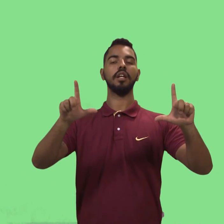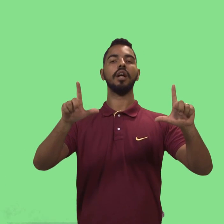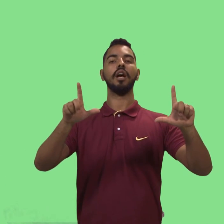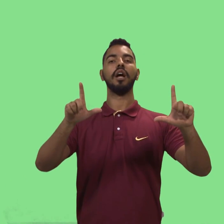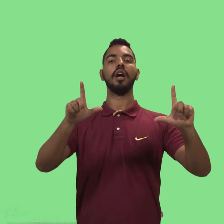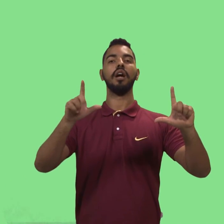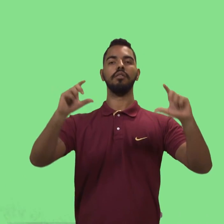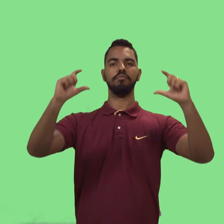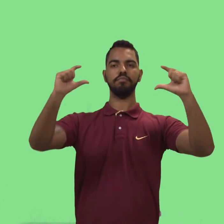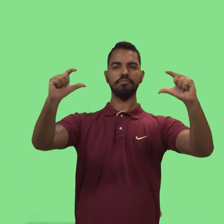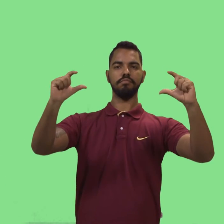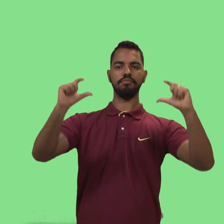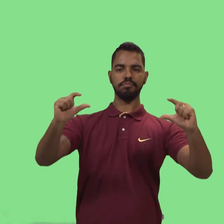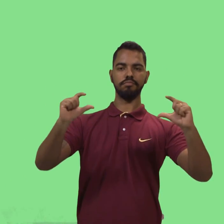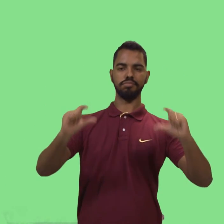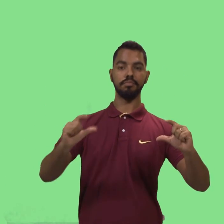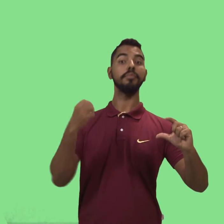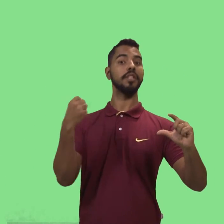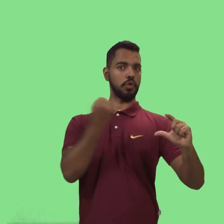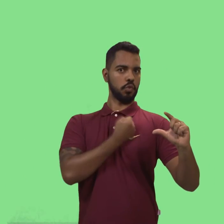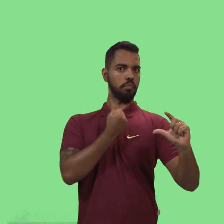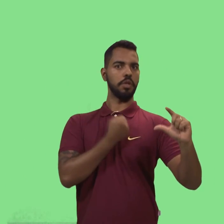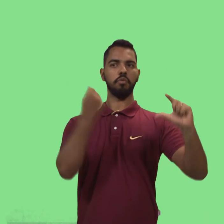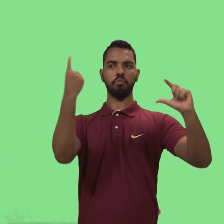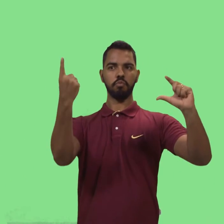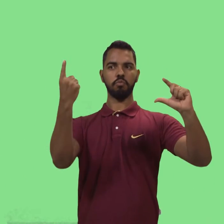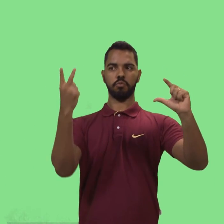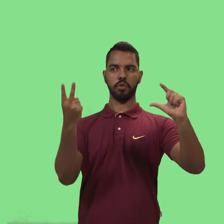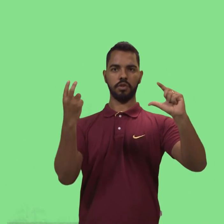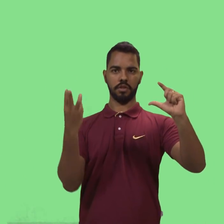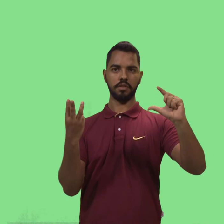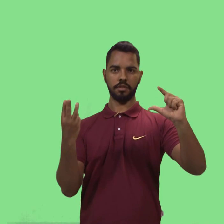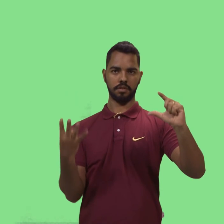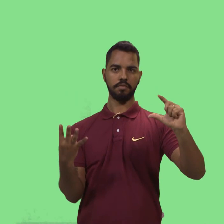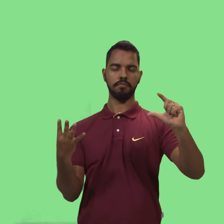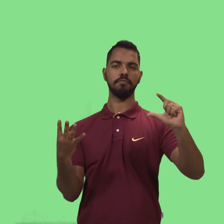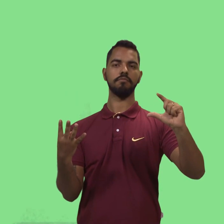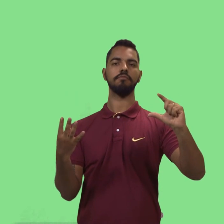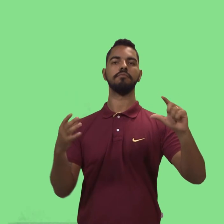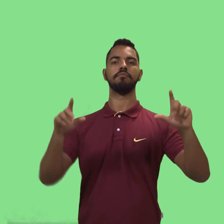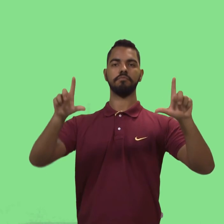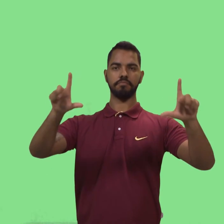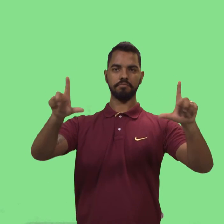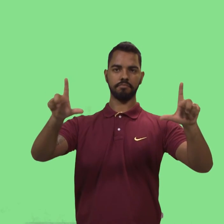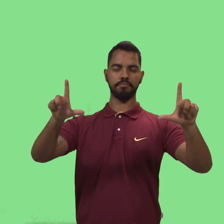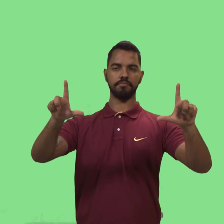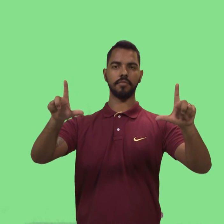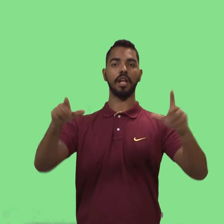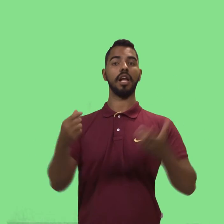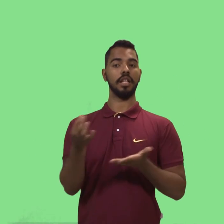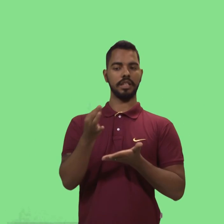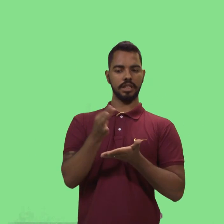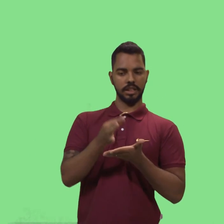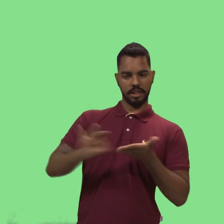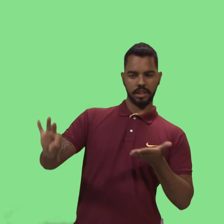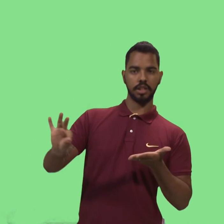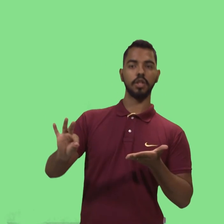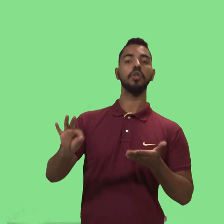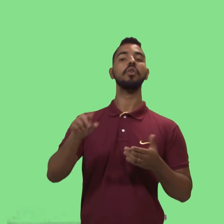ofício. Numeração dos parágrafos, que contenham informações diferentes a partir do segundo